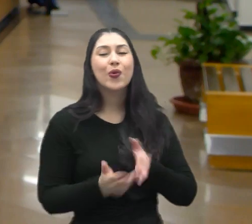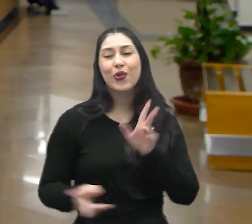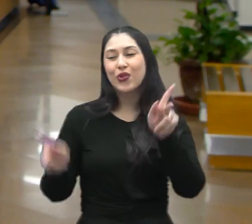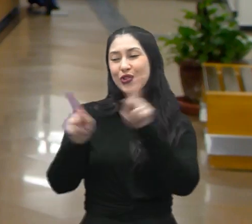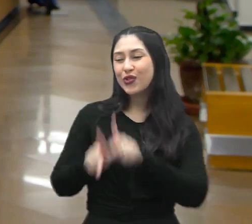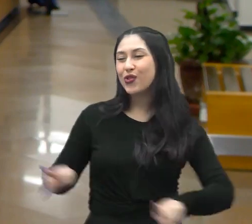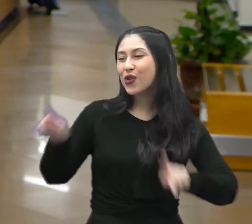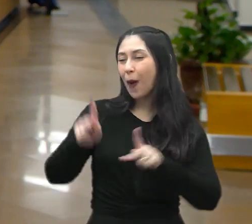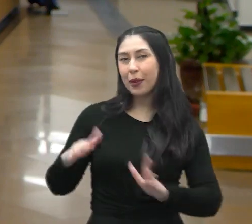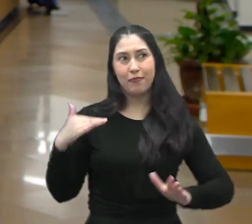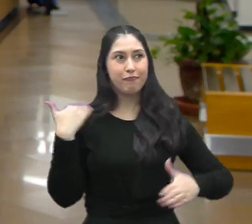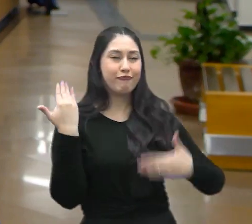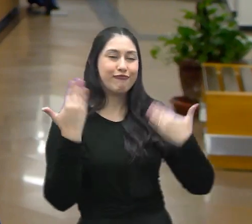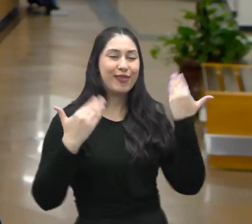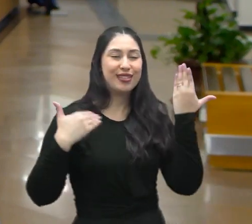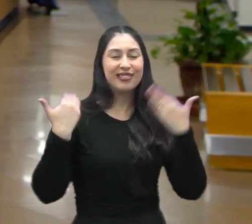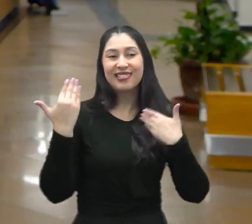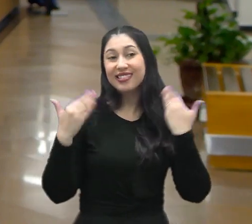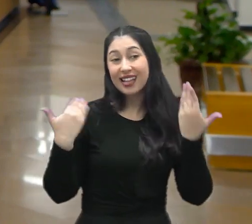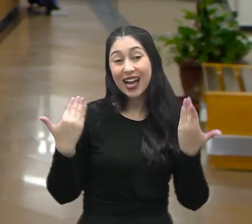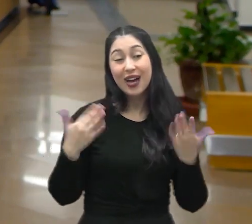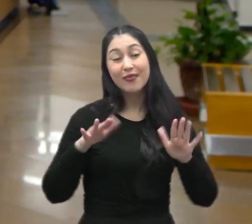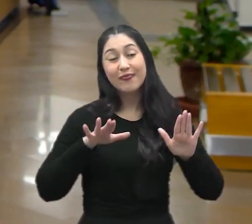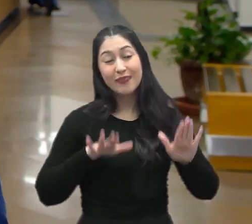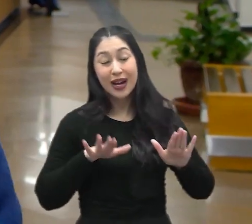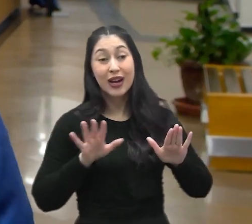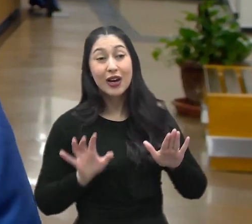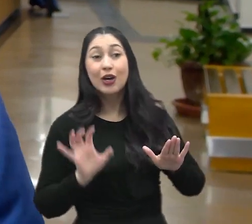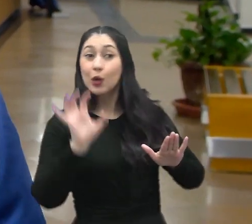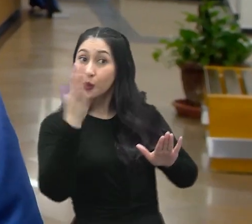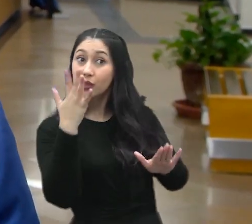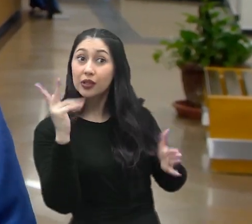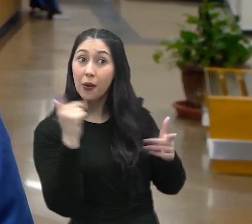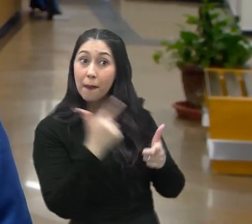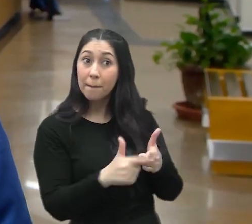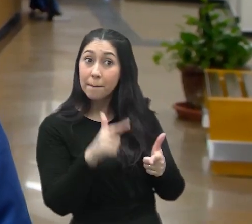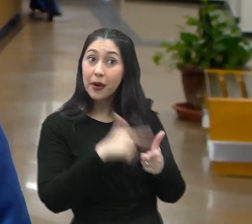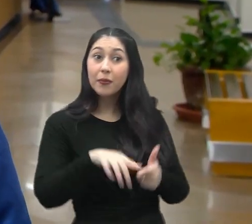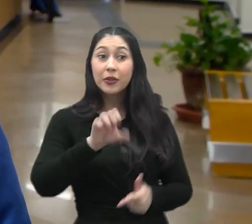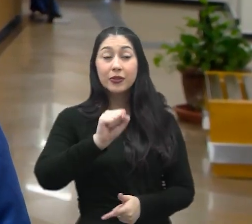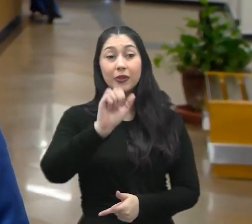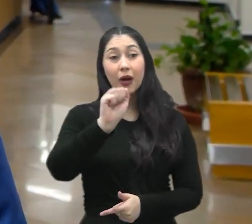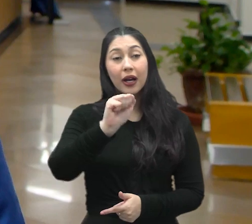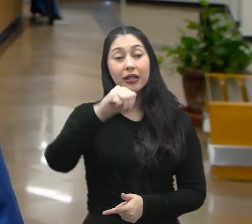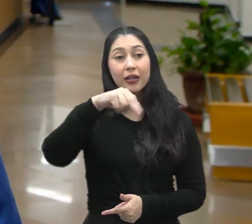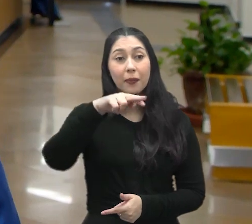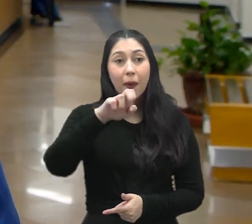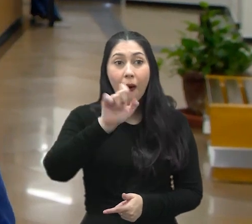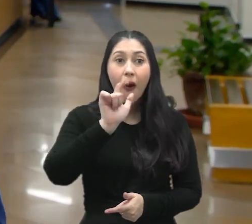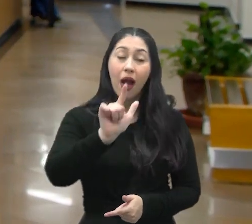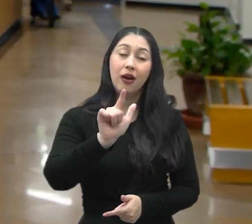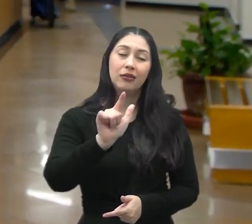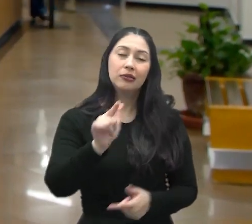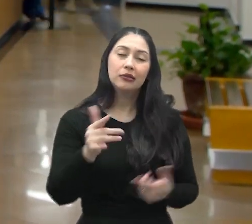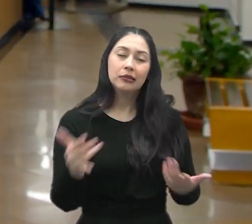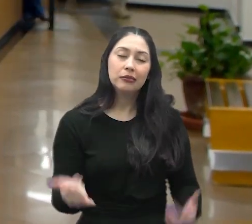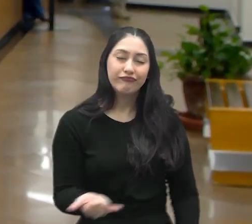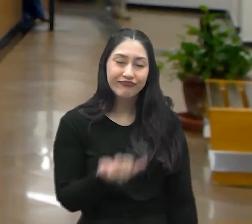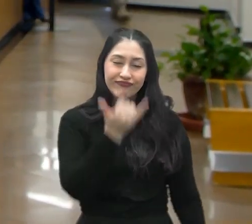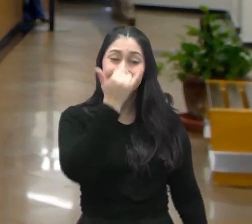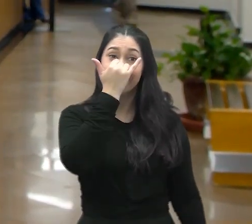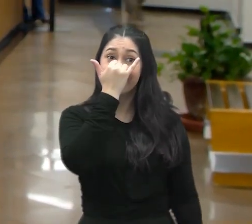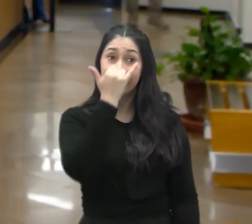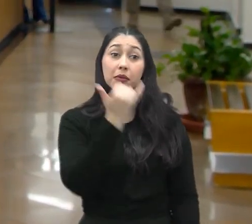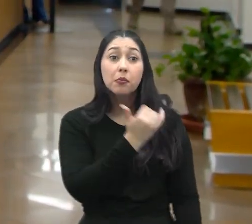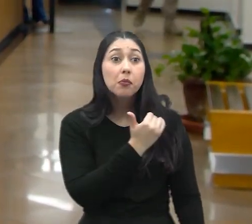escola, ir para o shopping, andar no seu bairro. Né? Nós tivemos recentemente o caso do Samuel, que infelizmente não teve